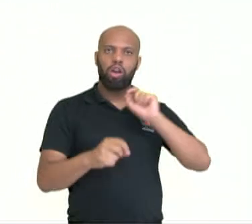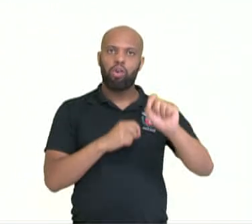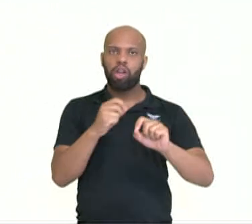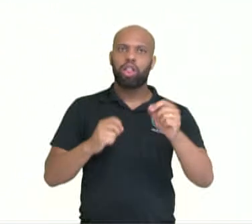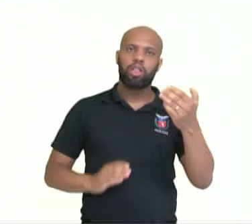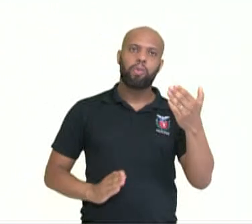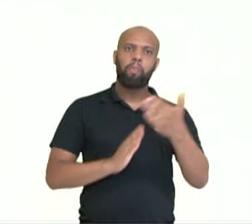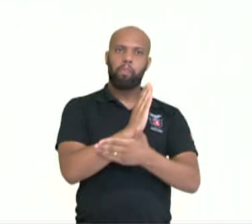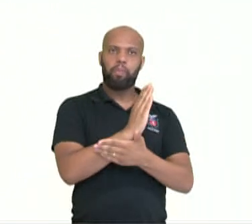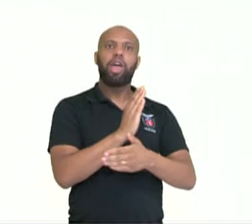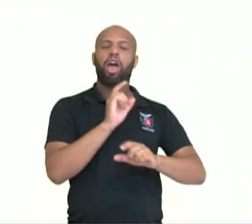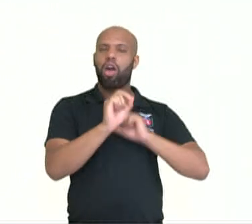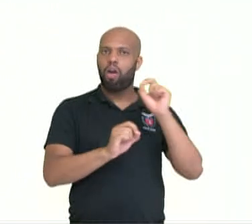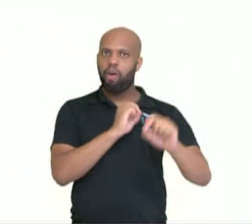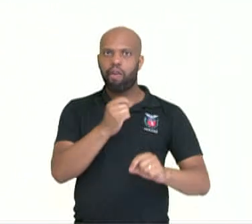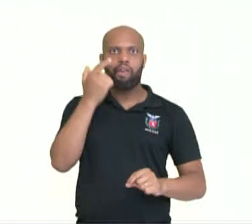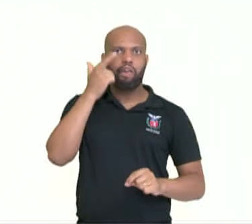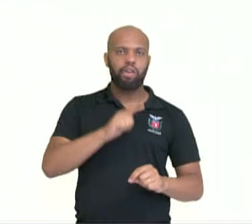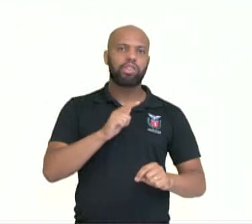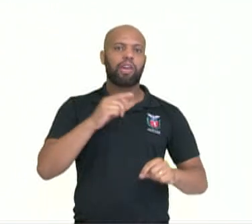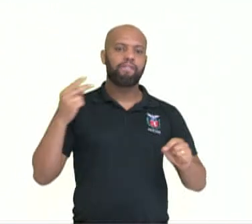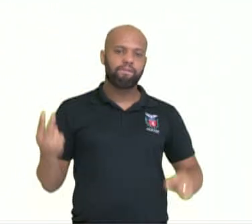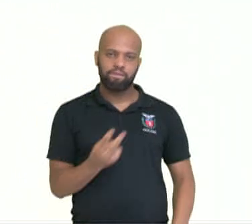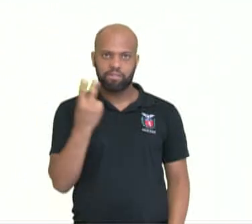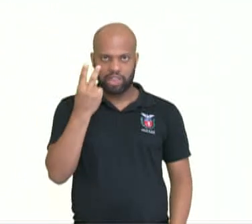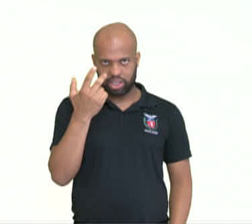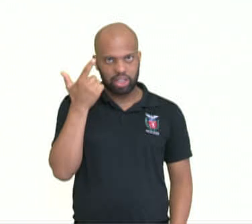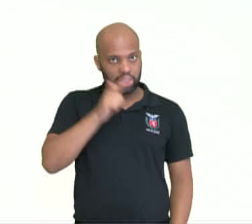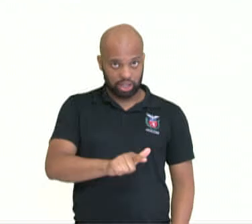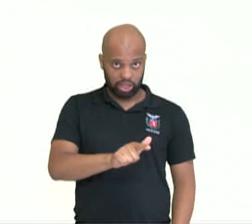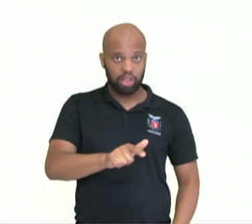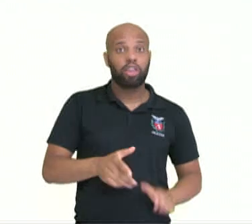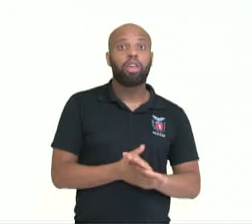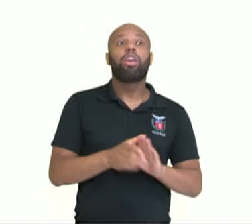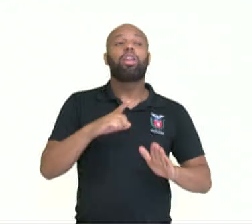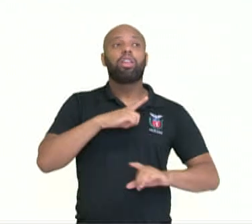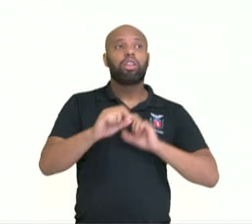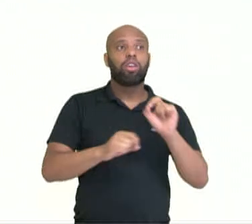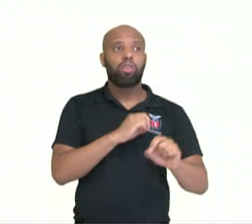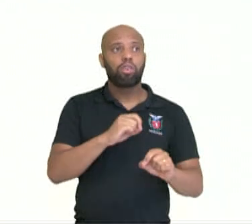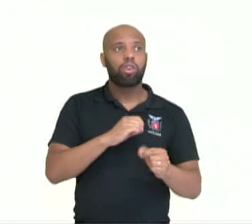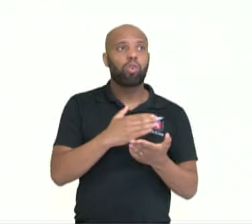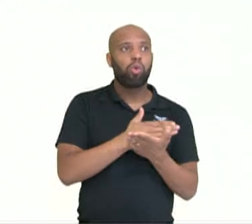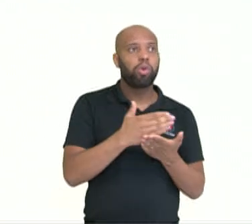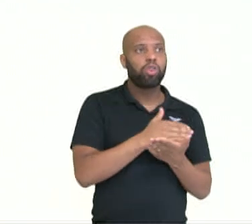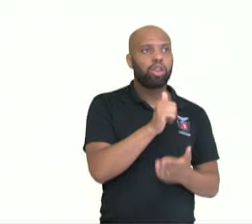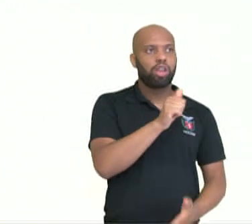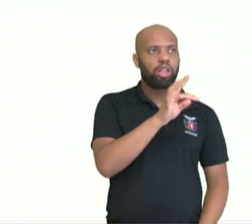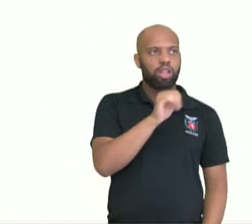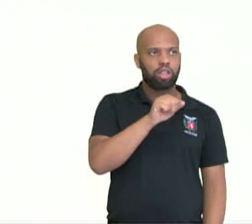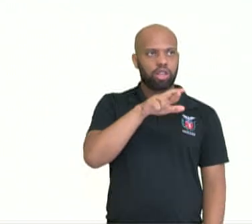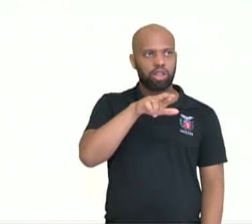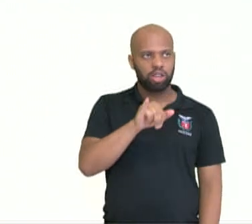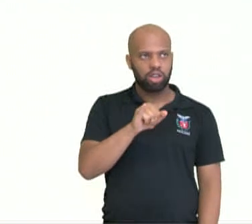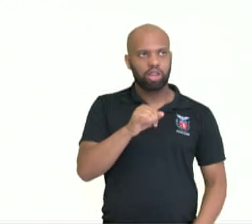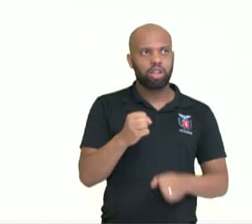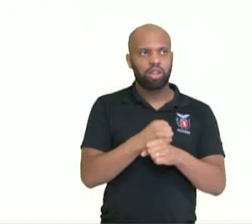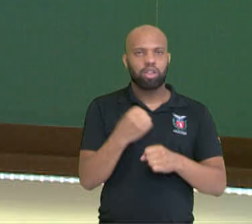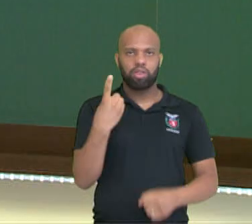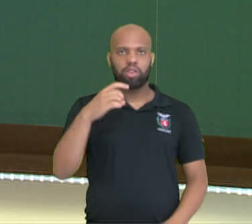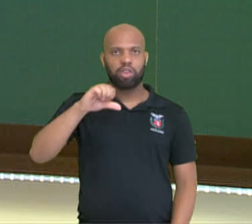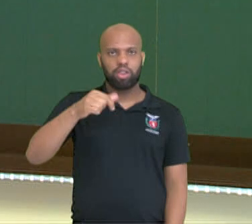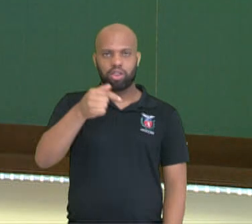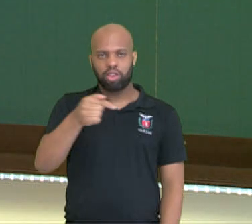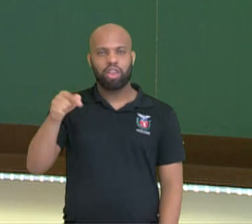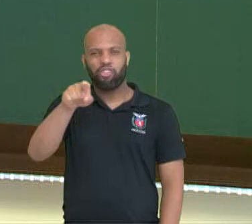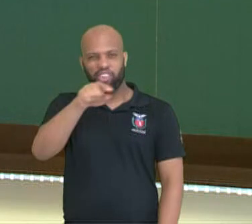desafios, cumprindo metas e se divertindo. Surgimento do Atari 1977. Hoje vocês são